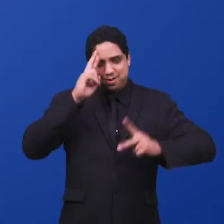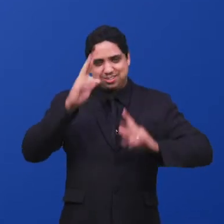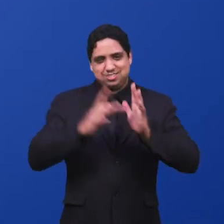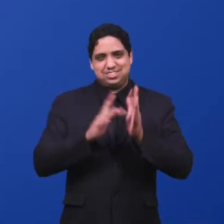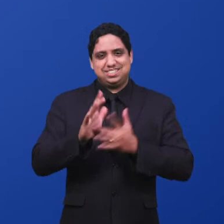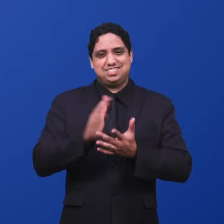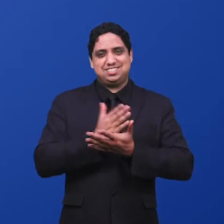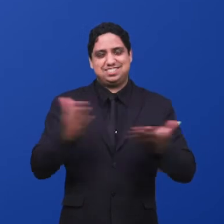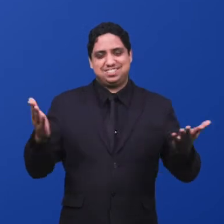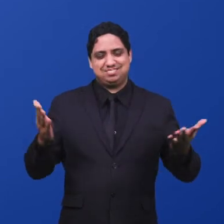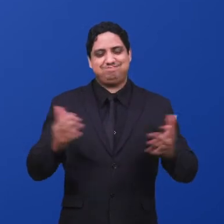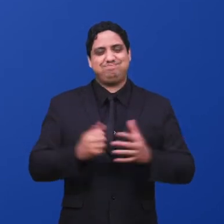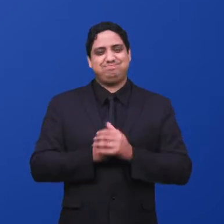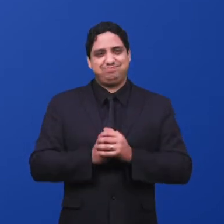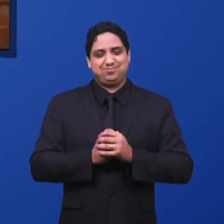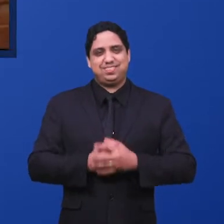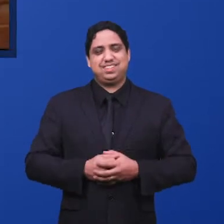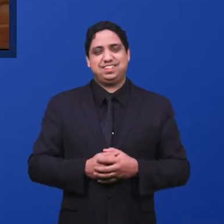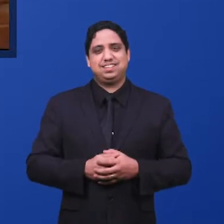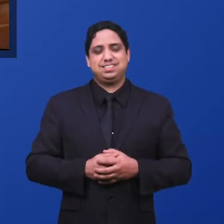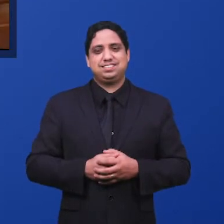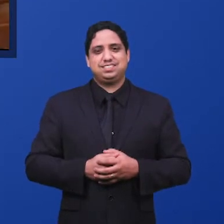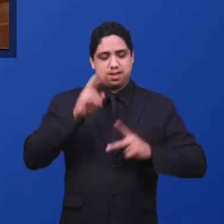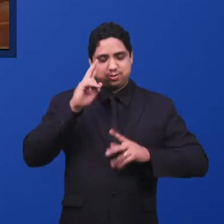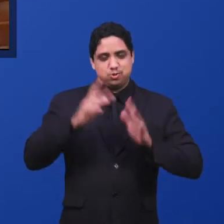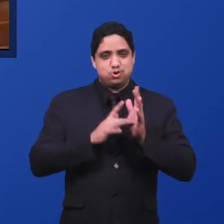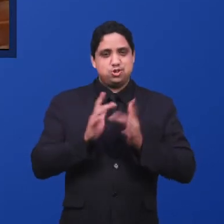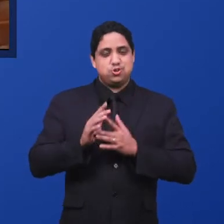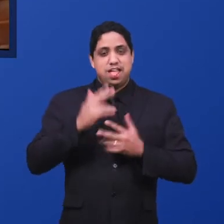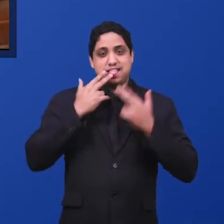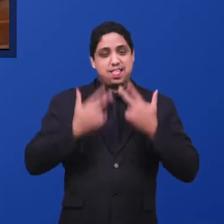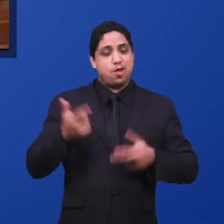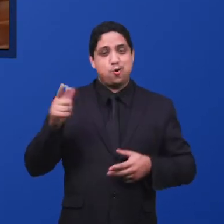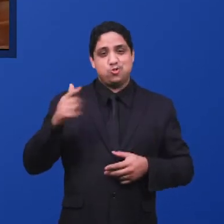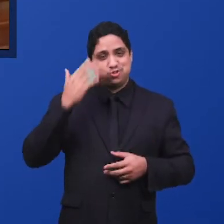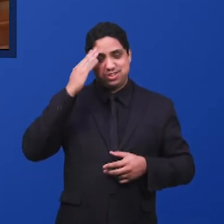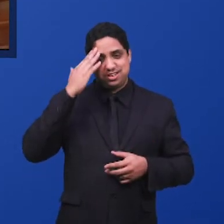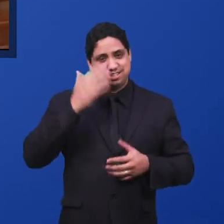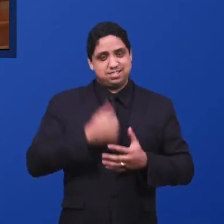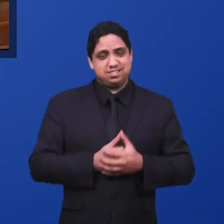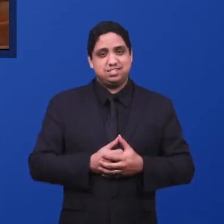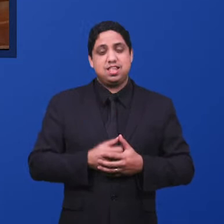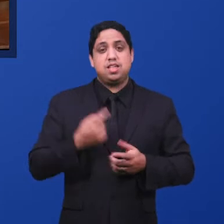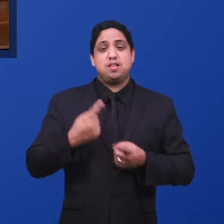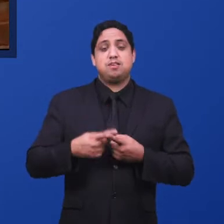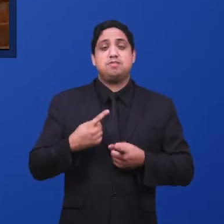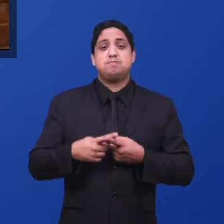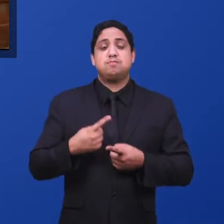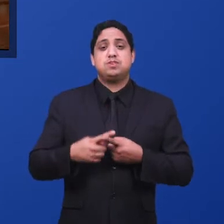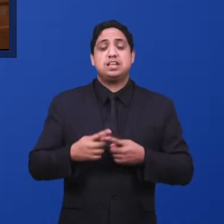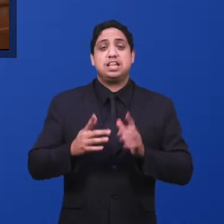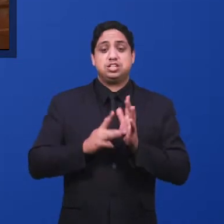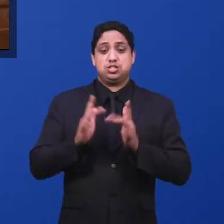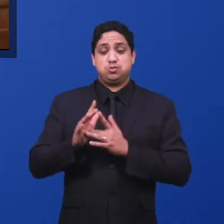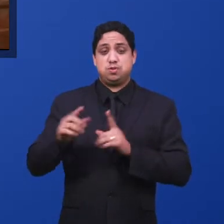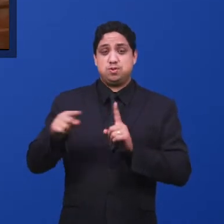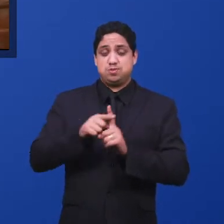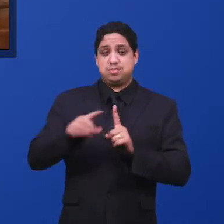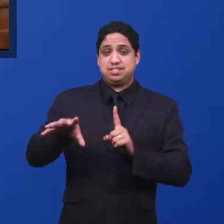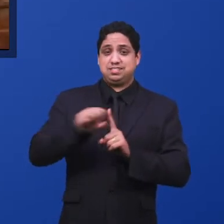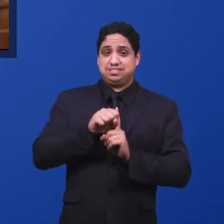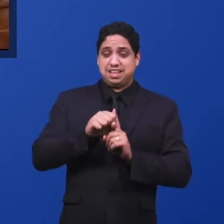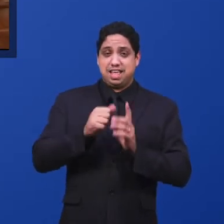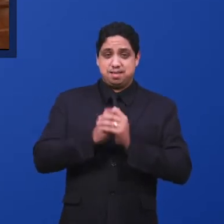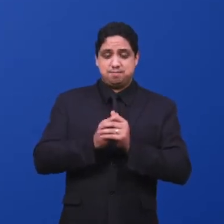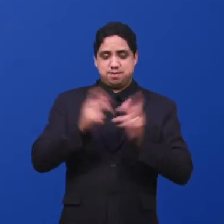pace del Signore Gesù. Porque Ele perdoou nossos pecados. Amém. A paz,